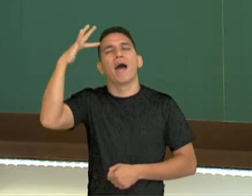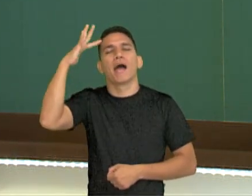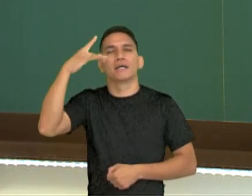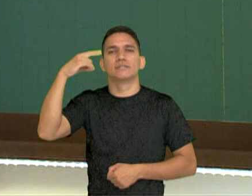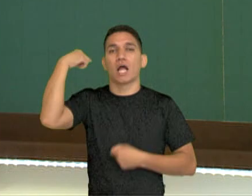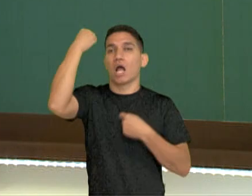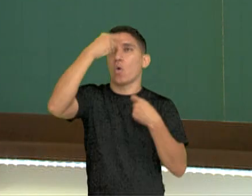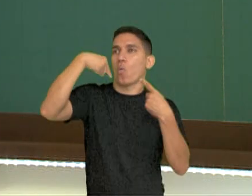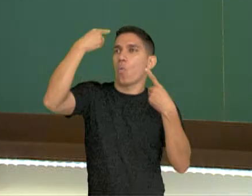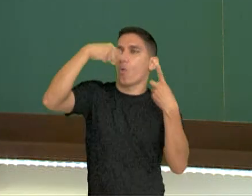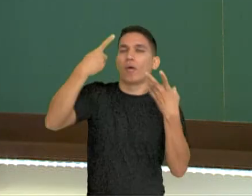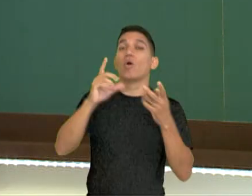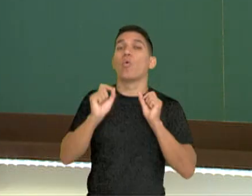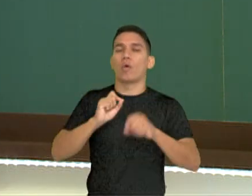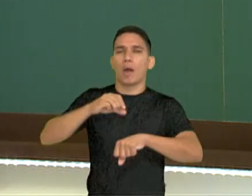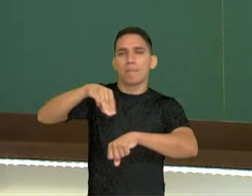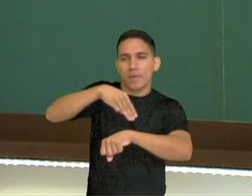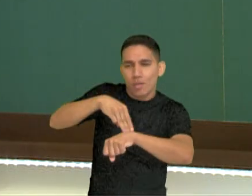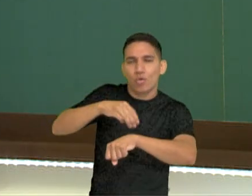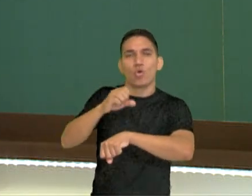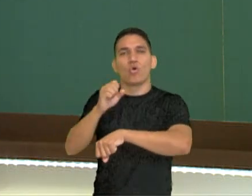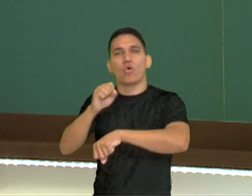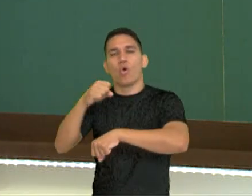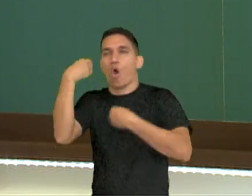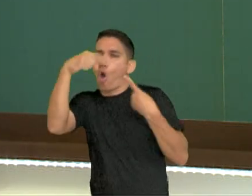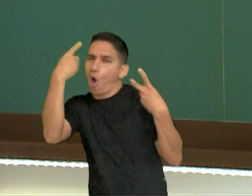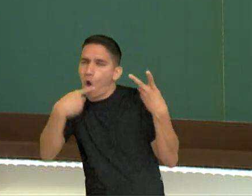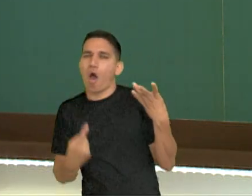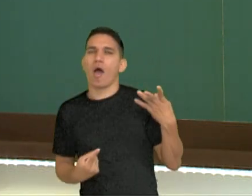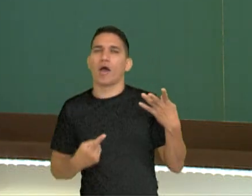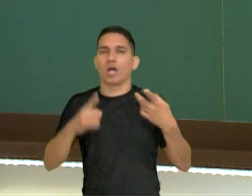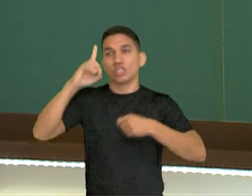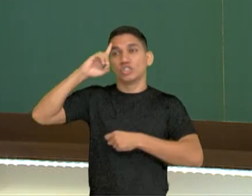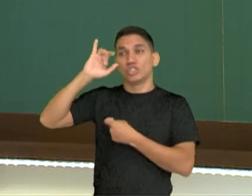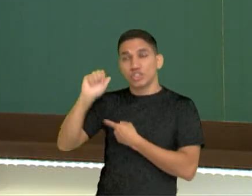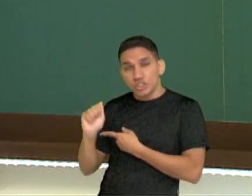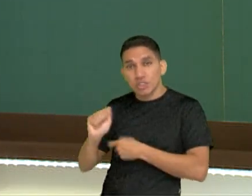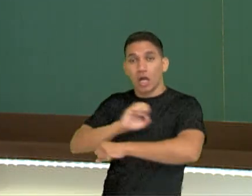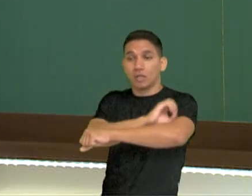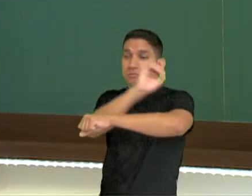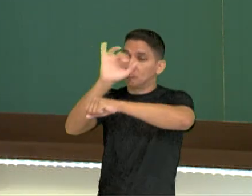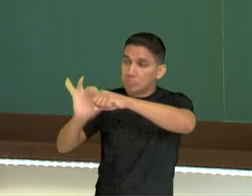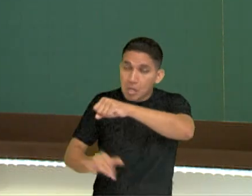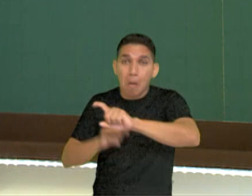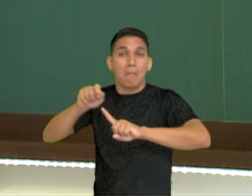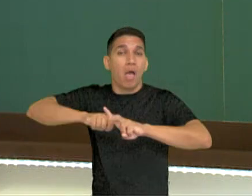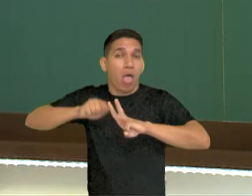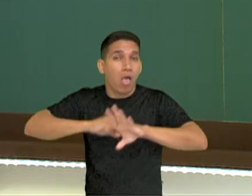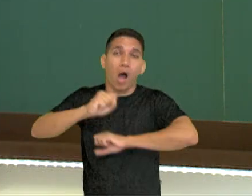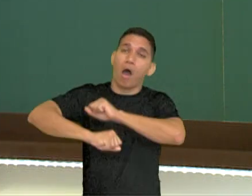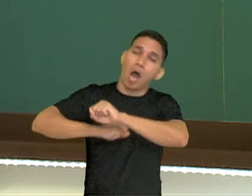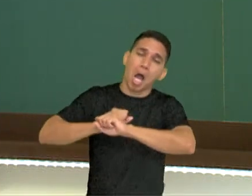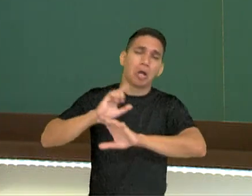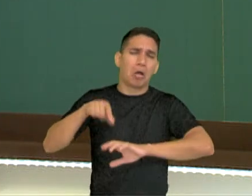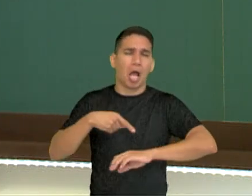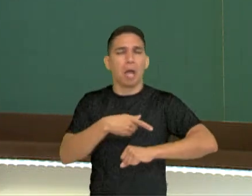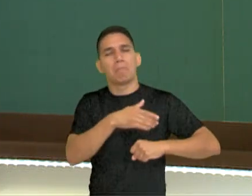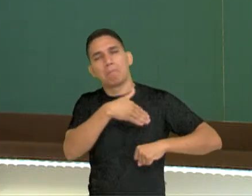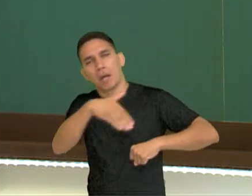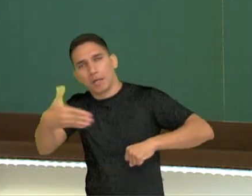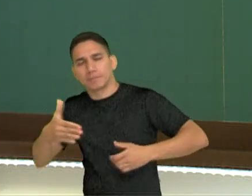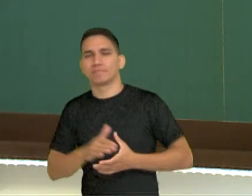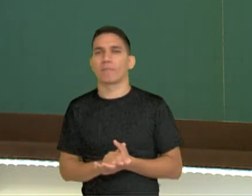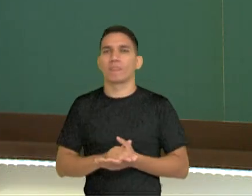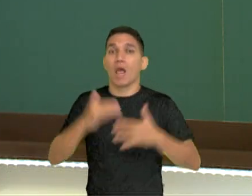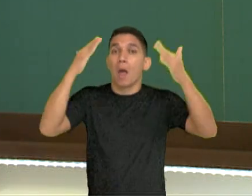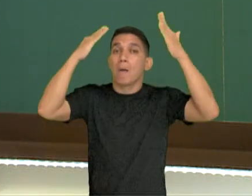Os minutos, as horas, o dia, o mês, o ano, né? Então, essa é a evolução temporal. E o psicológico tem a ver